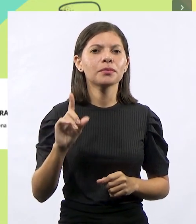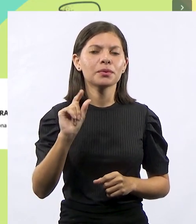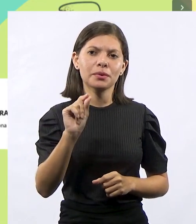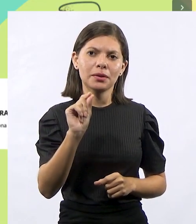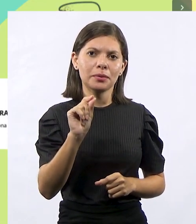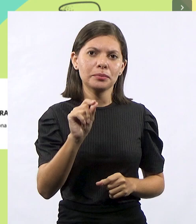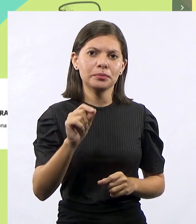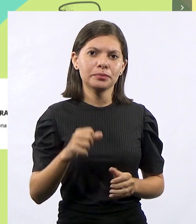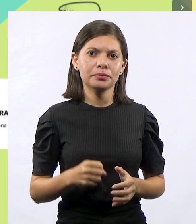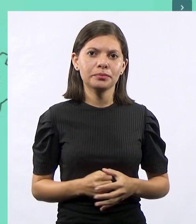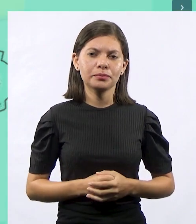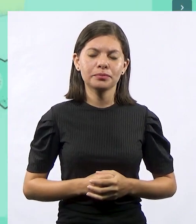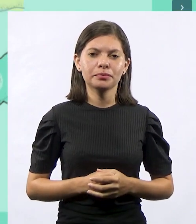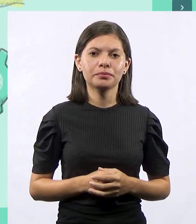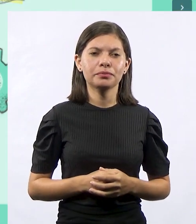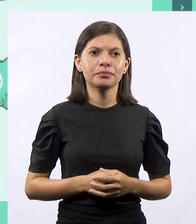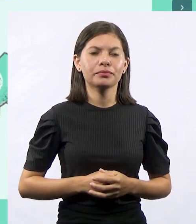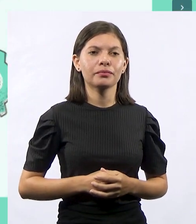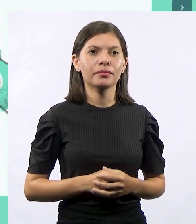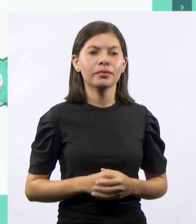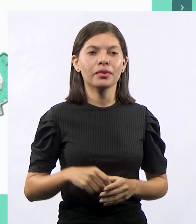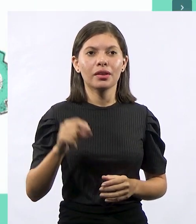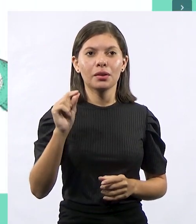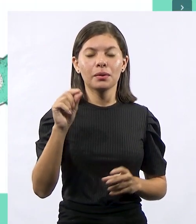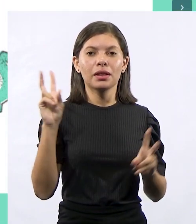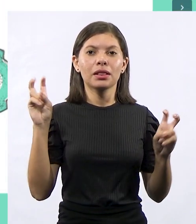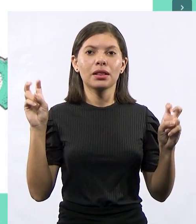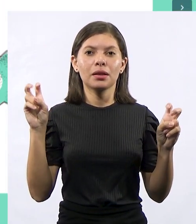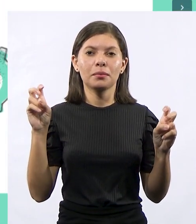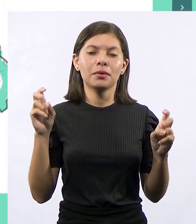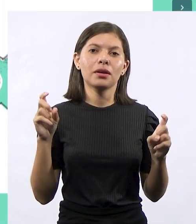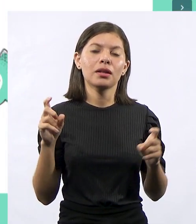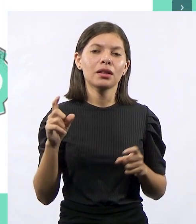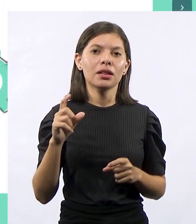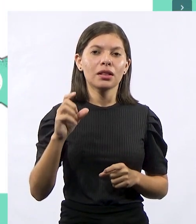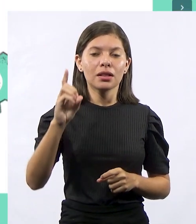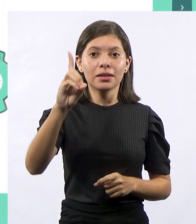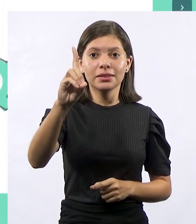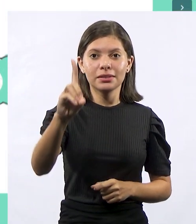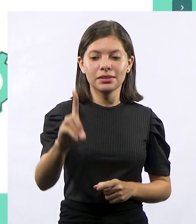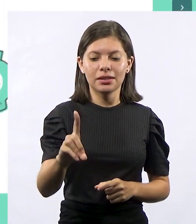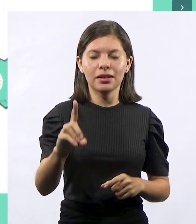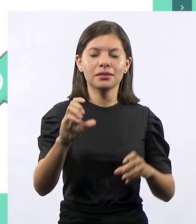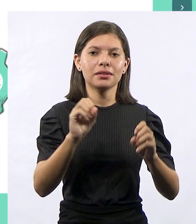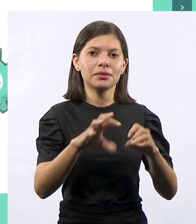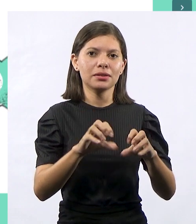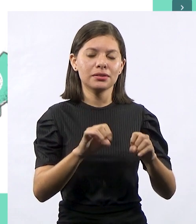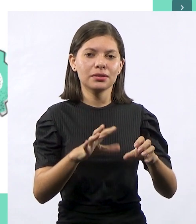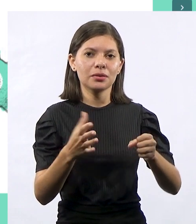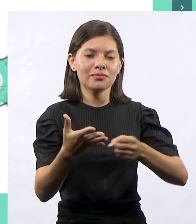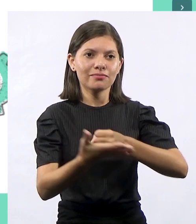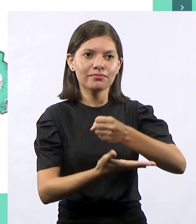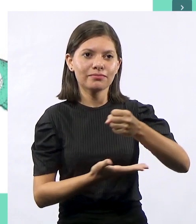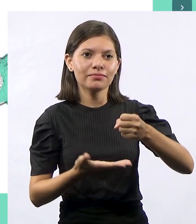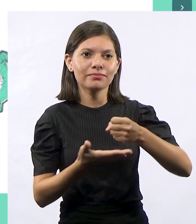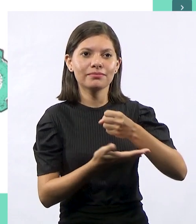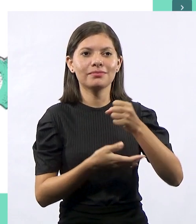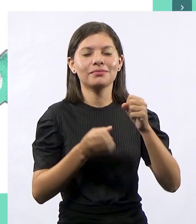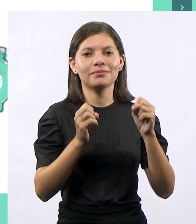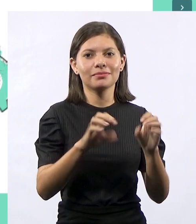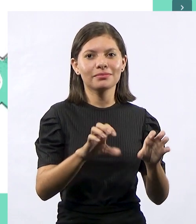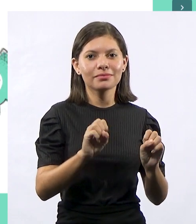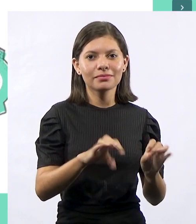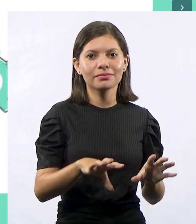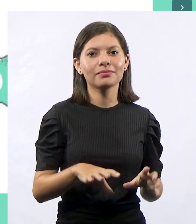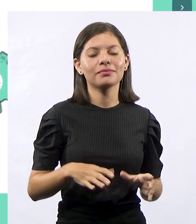a gente tem, então, a nossa trilha com o quê? A gente tem do direito da educação, dos